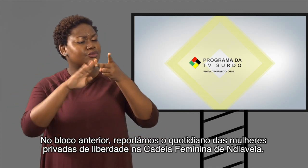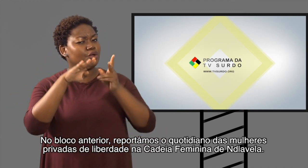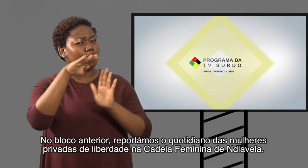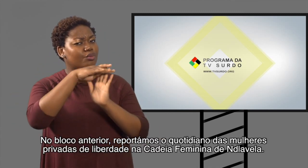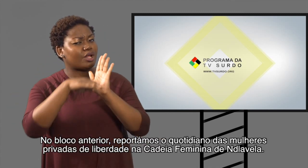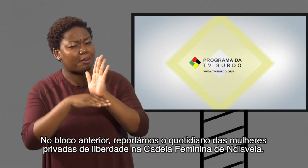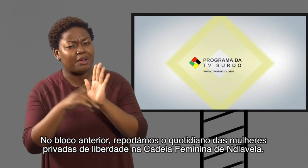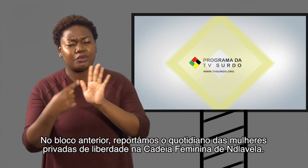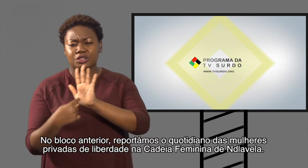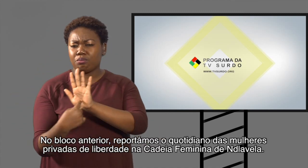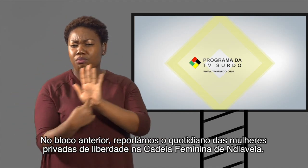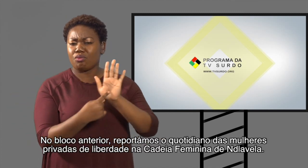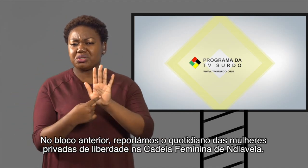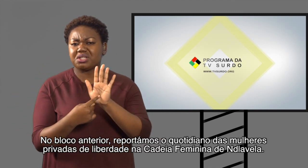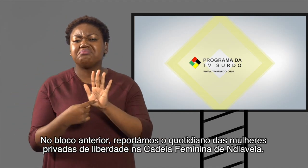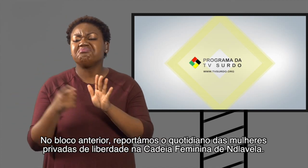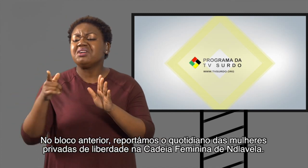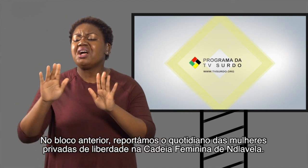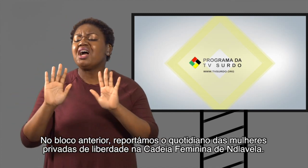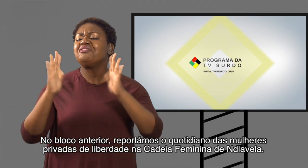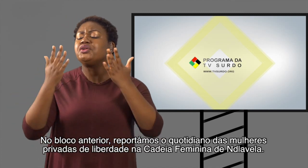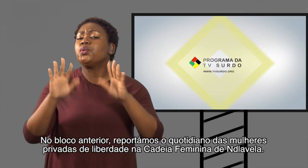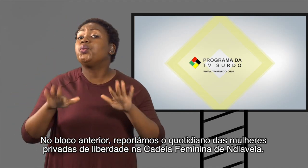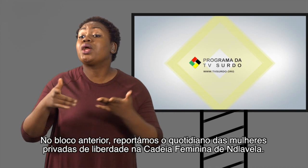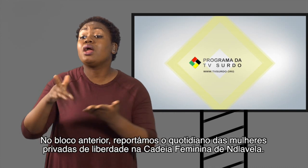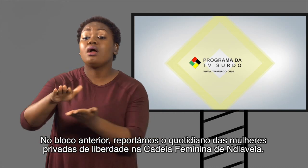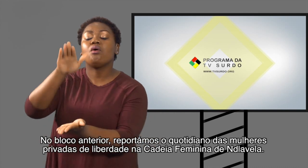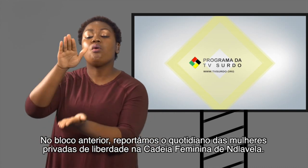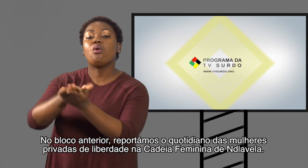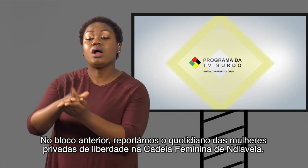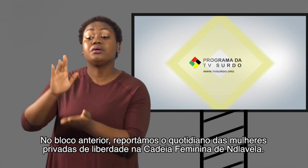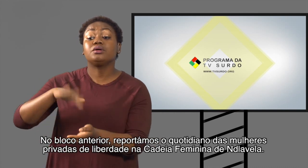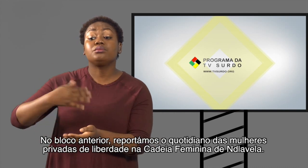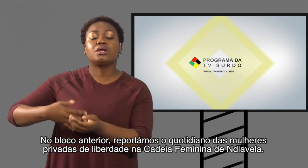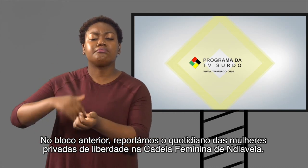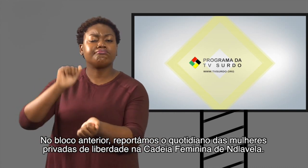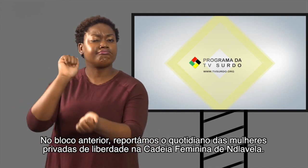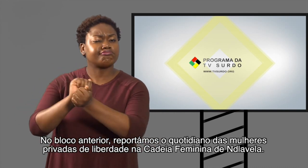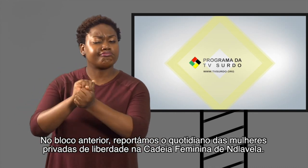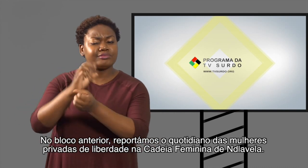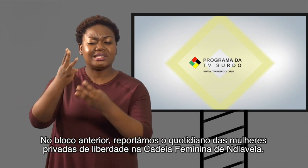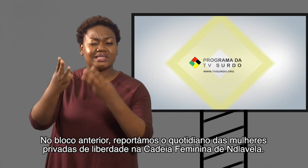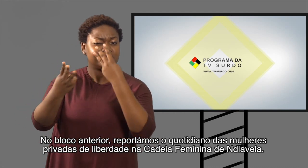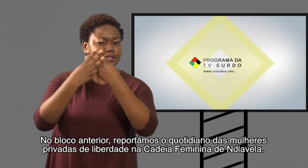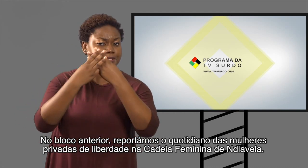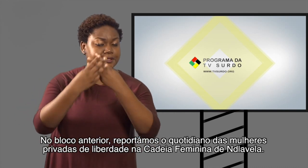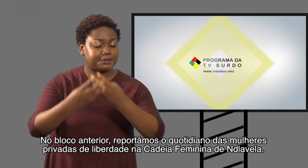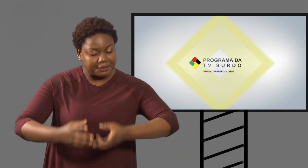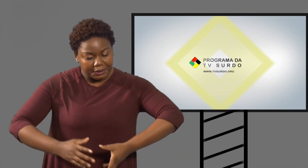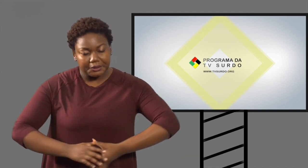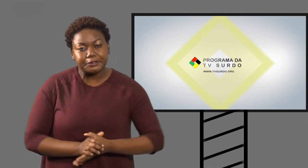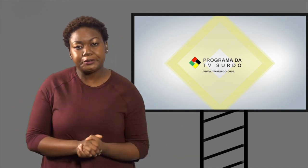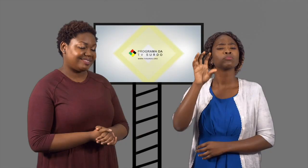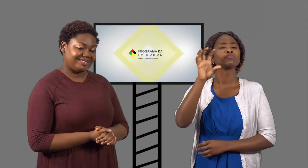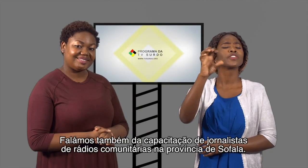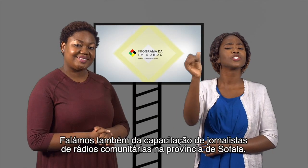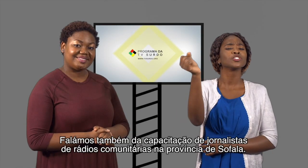reportamos o cotidiano das mulheres privadas de liberdade na cadeia feminina de Javela.